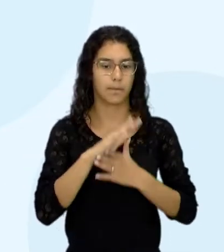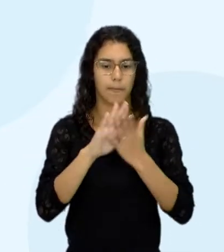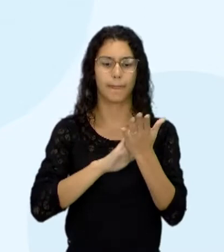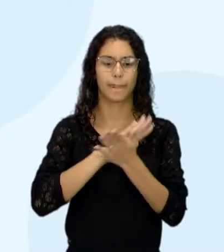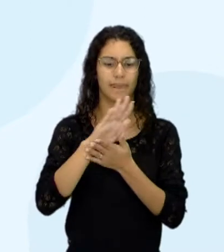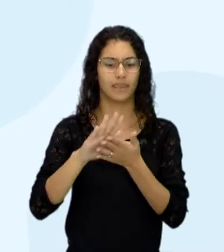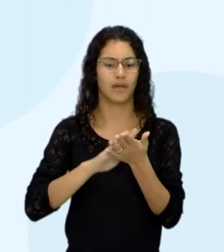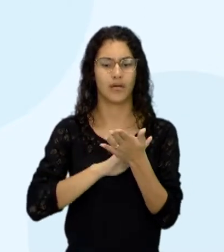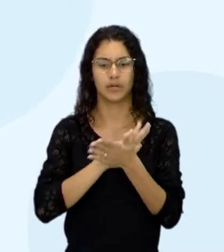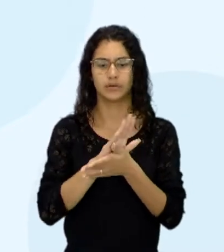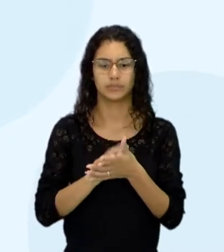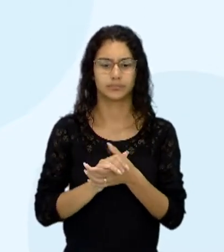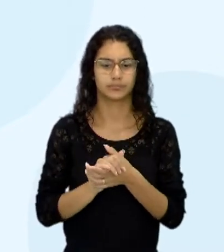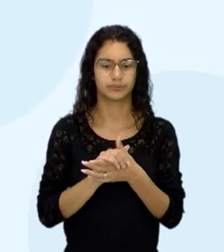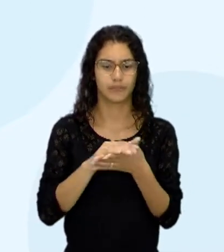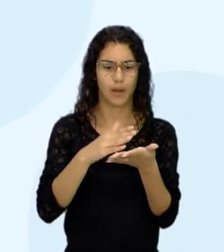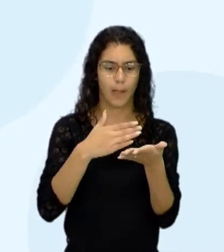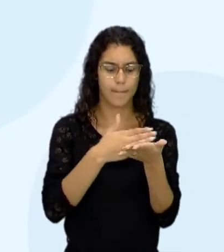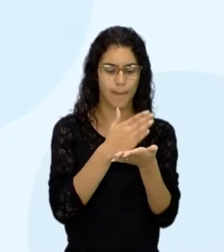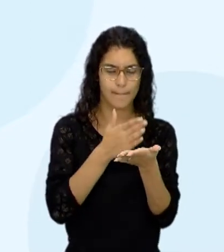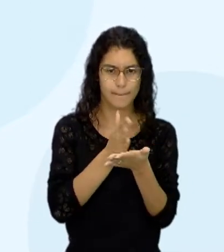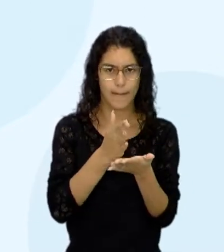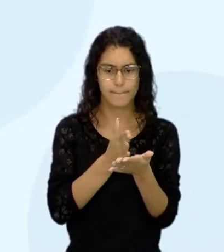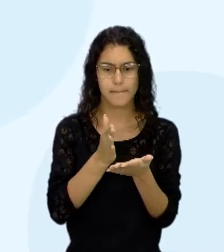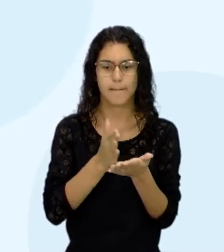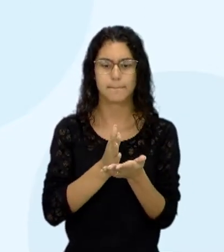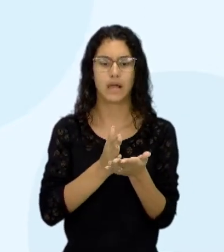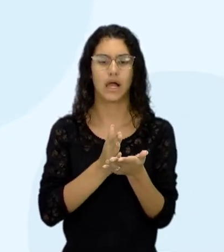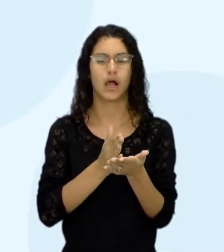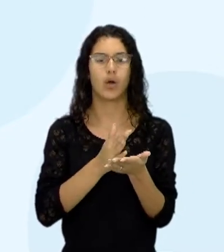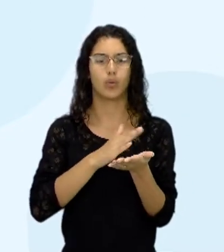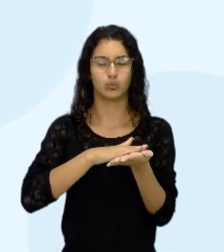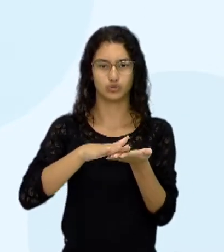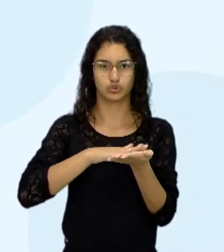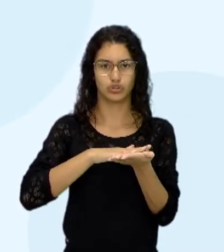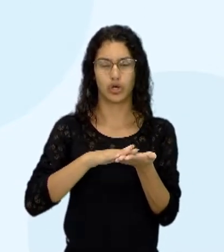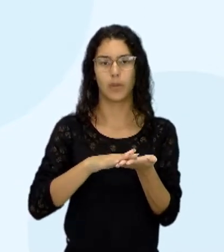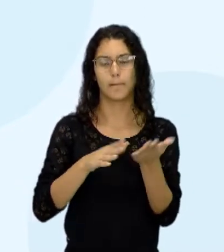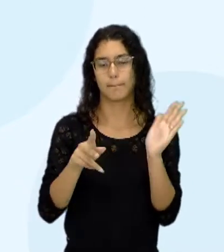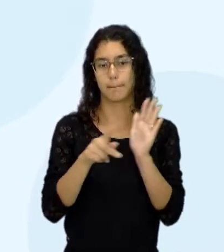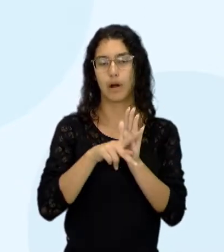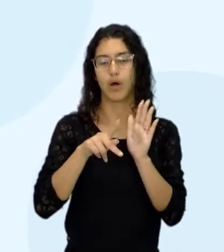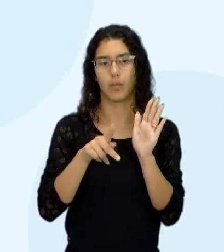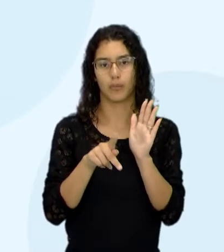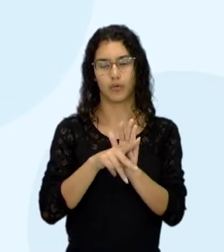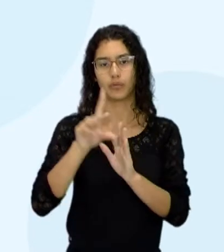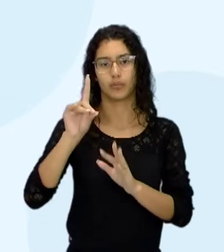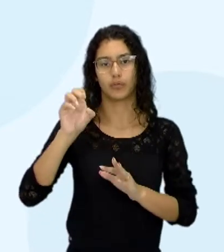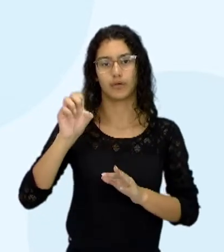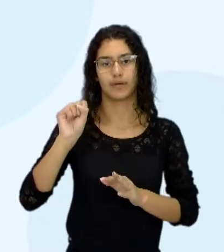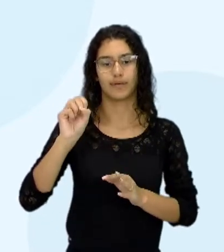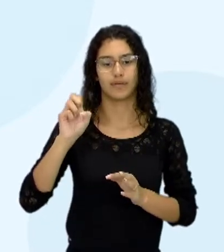né? Essas placas aí de que é bem próprias dos desertos. E ela dizendo, nossa